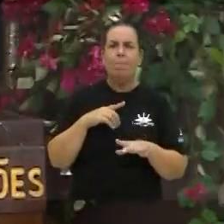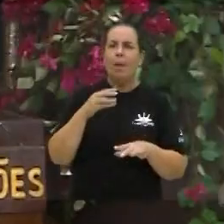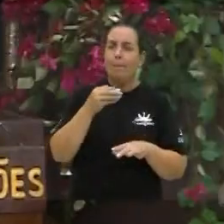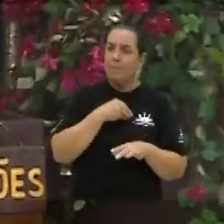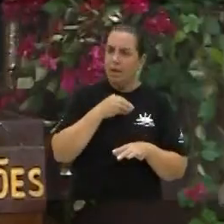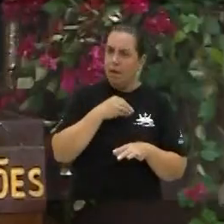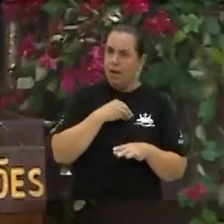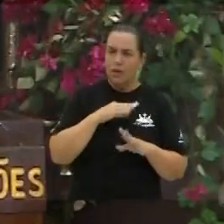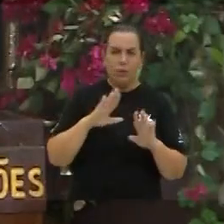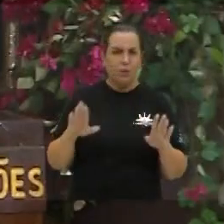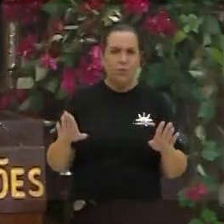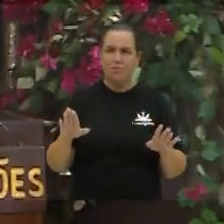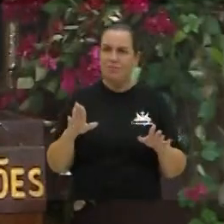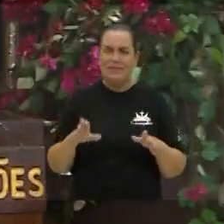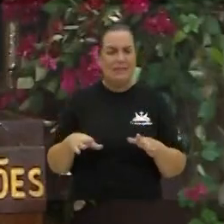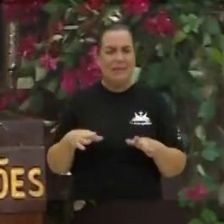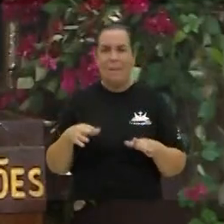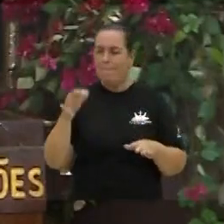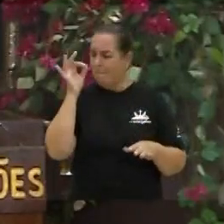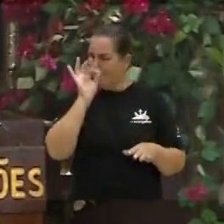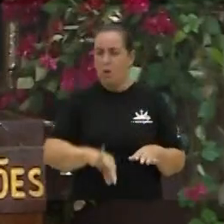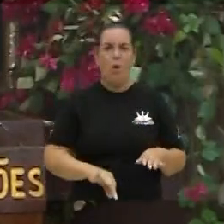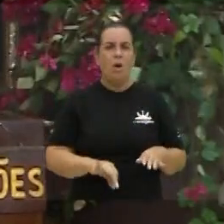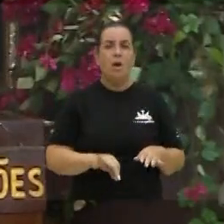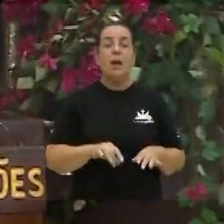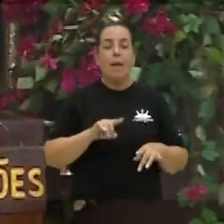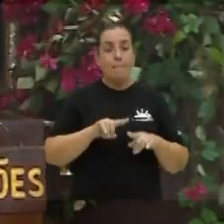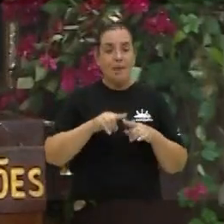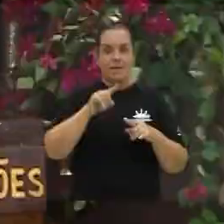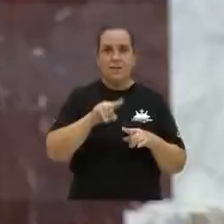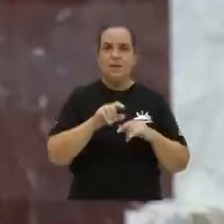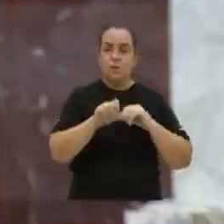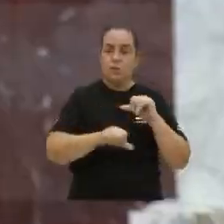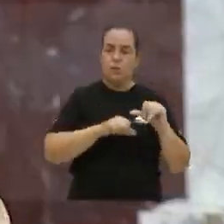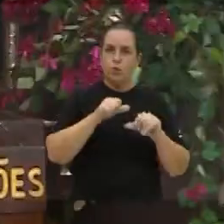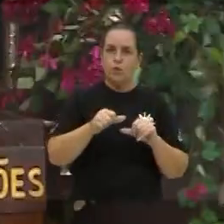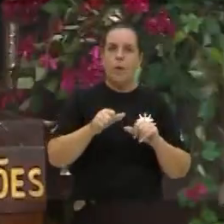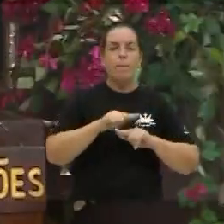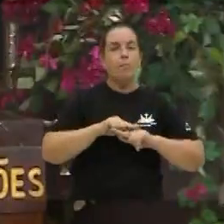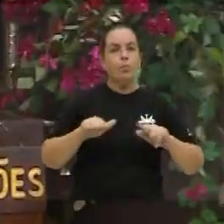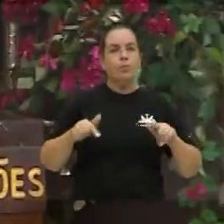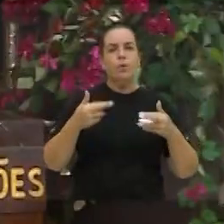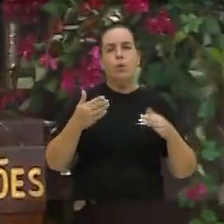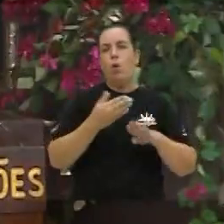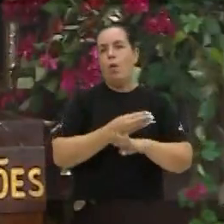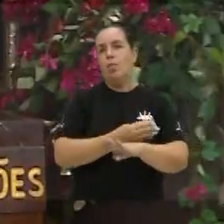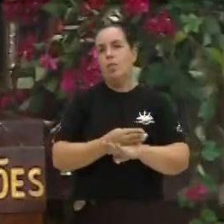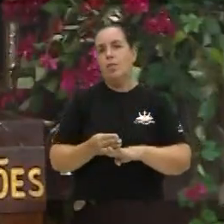quer dizer, vermelhos, hão de se tornar brancos como a neve.